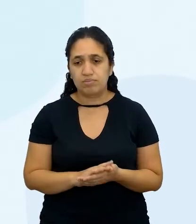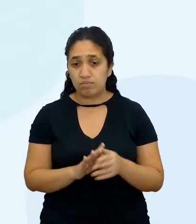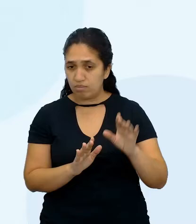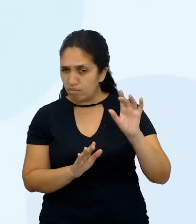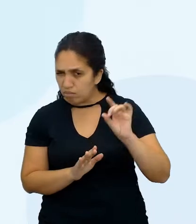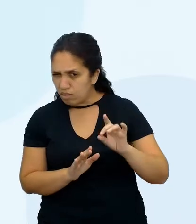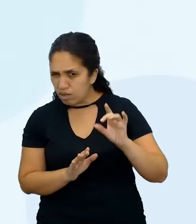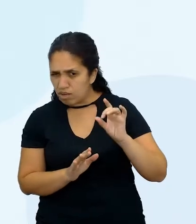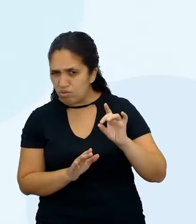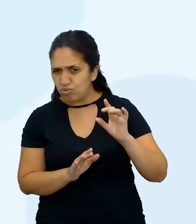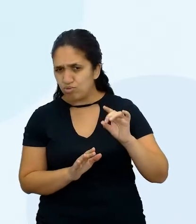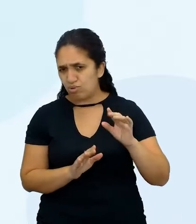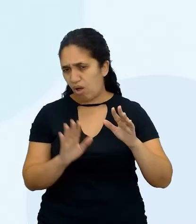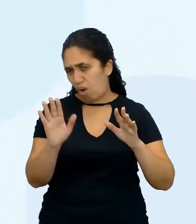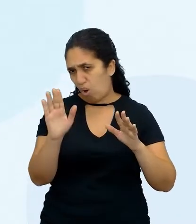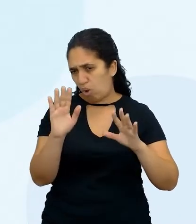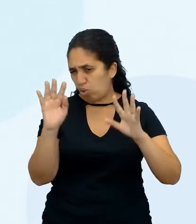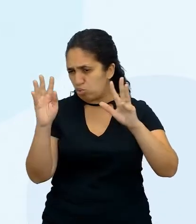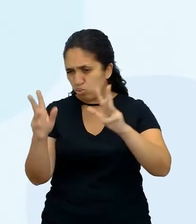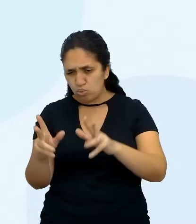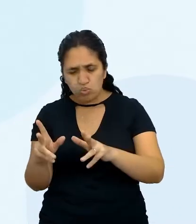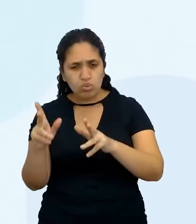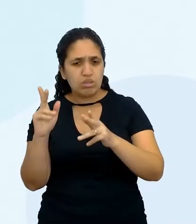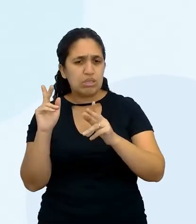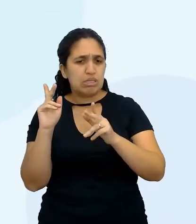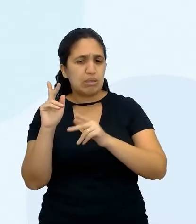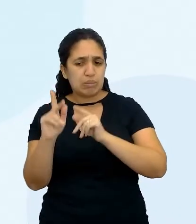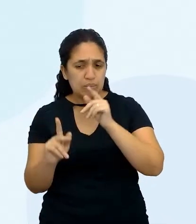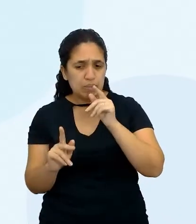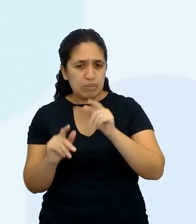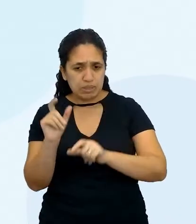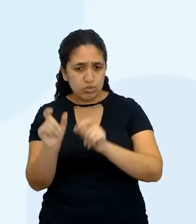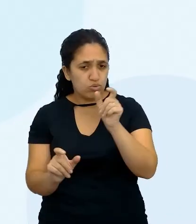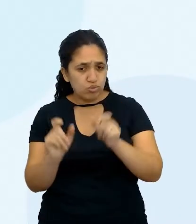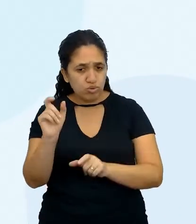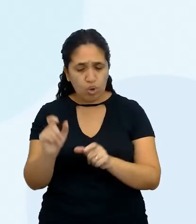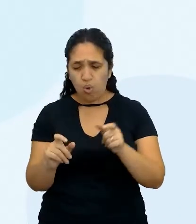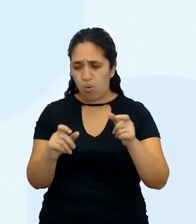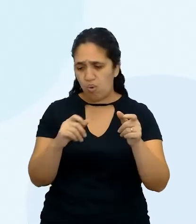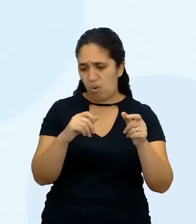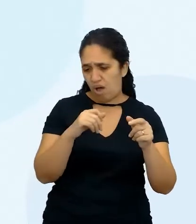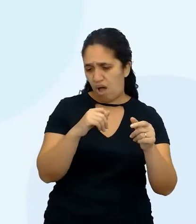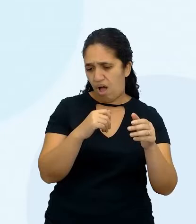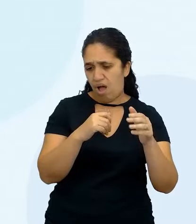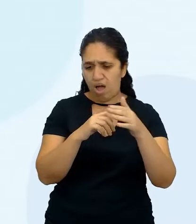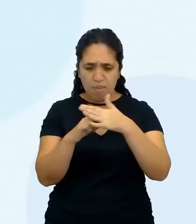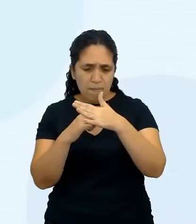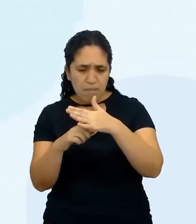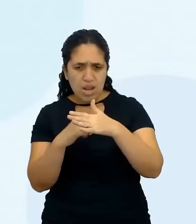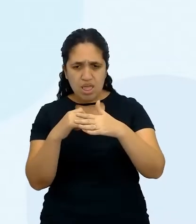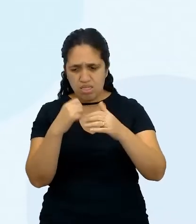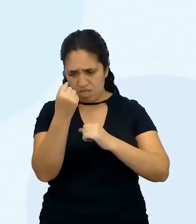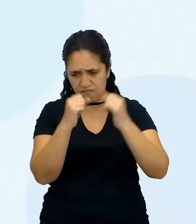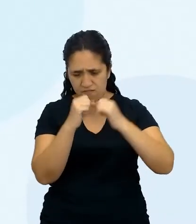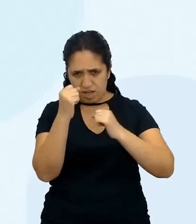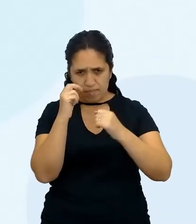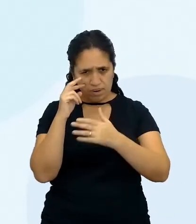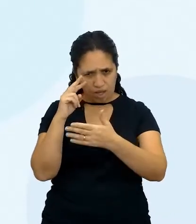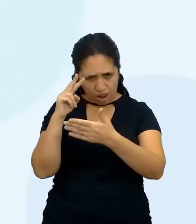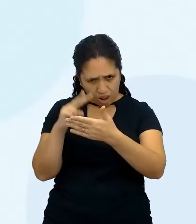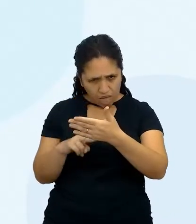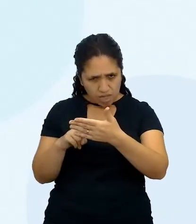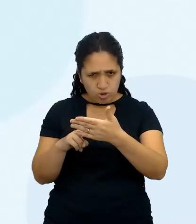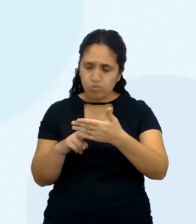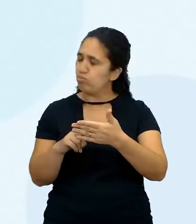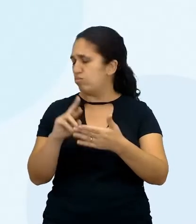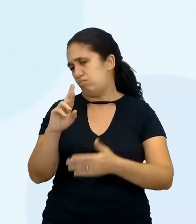apenas para dizer, porque nem todas as pessoas que tiveram negócios, fábricas, leram ou se inspiraram exatamente no